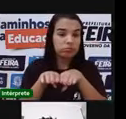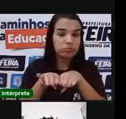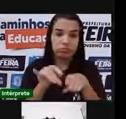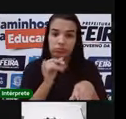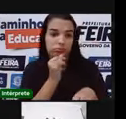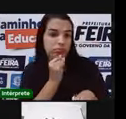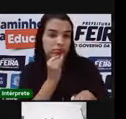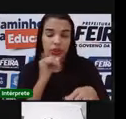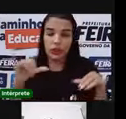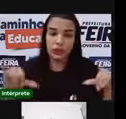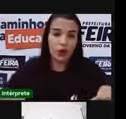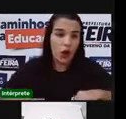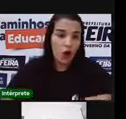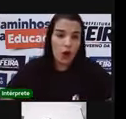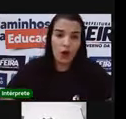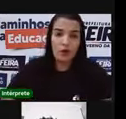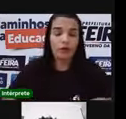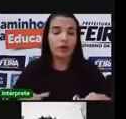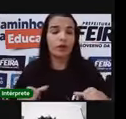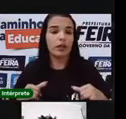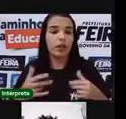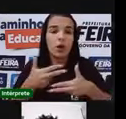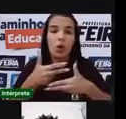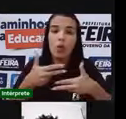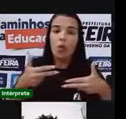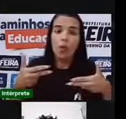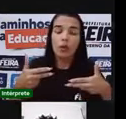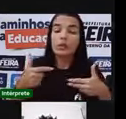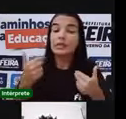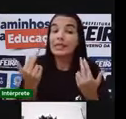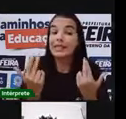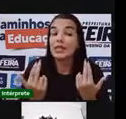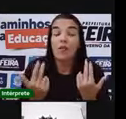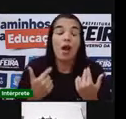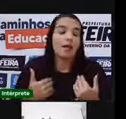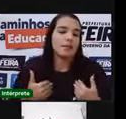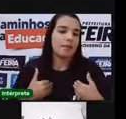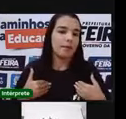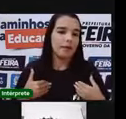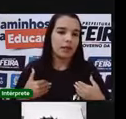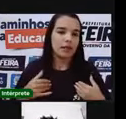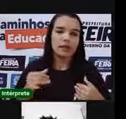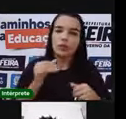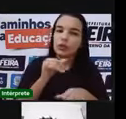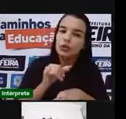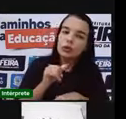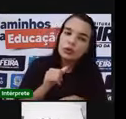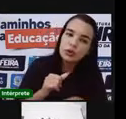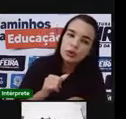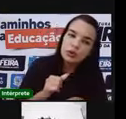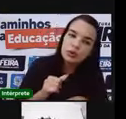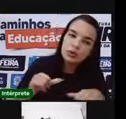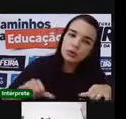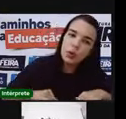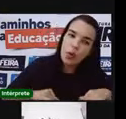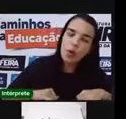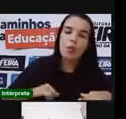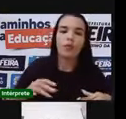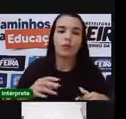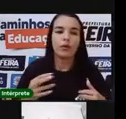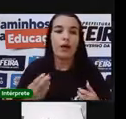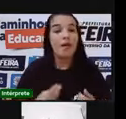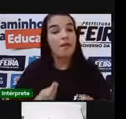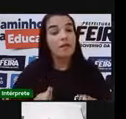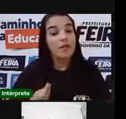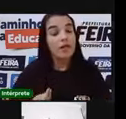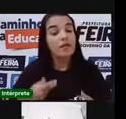por coisas, não é, que eu sofro, vive coisas que eu também vivo. Né?